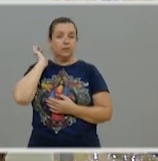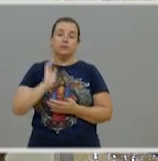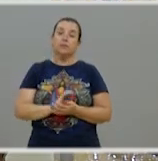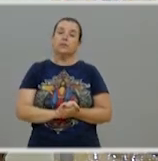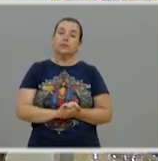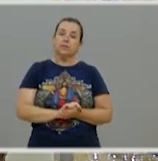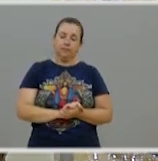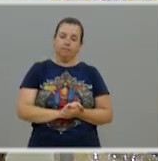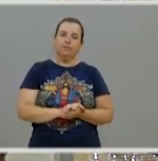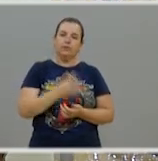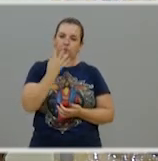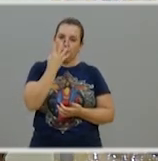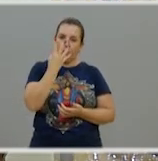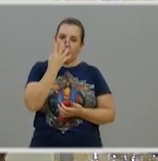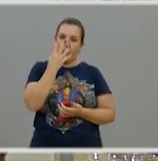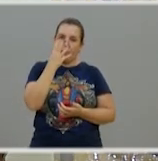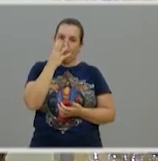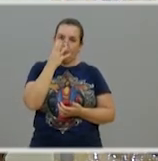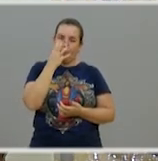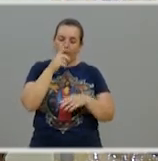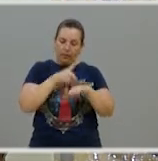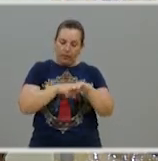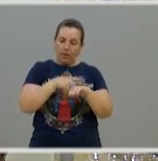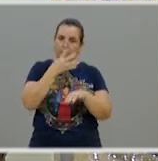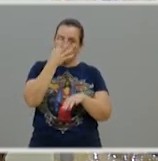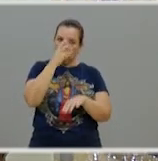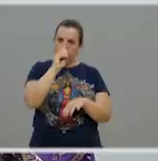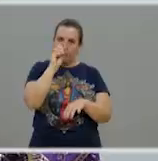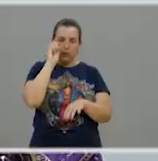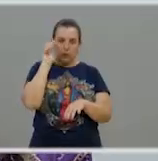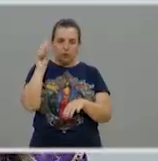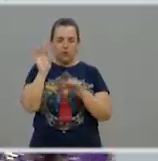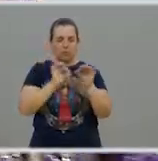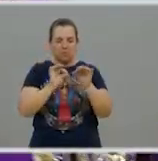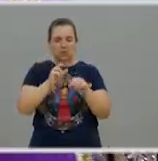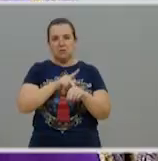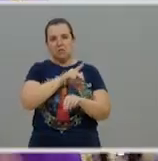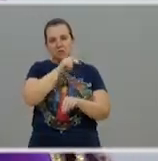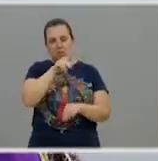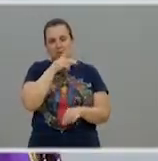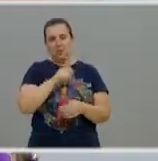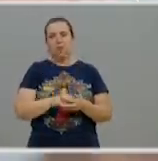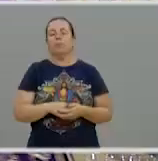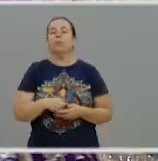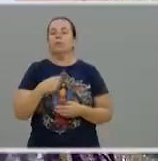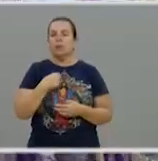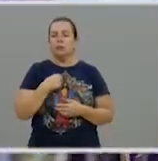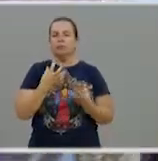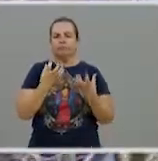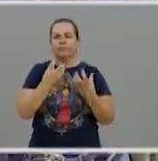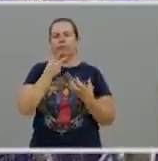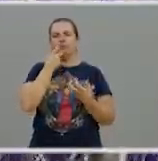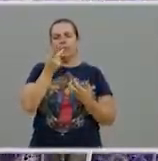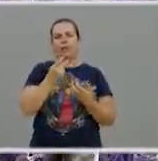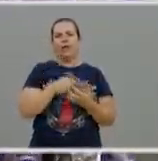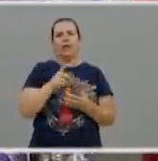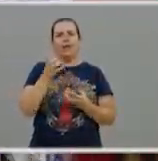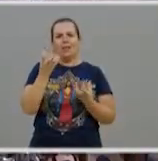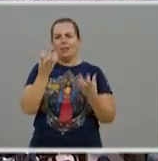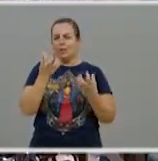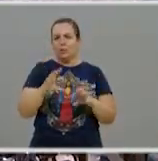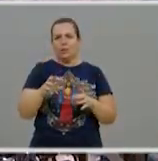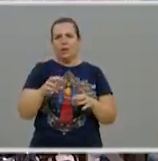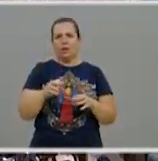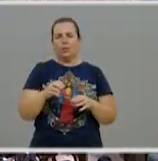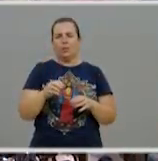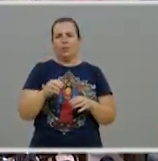quaresma é uma batalha, e eu tenho levantado essa bandeira, e o meu objetivo não é ensinar a fazer exorcismo